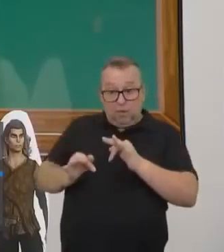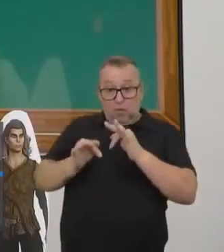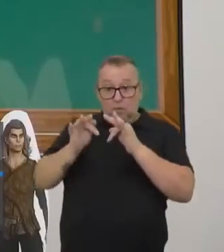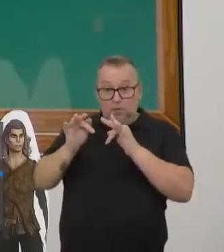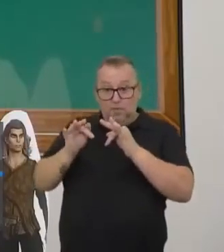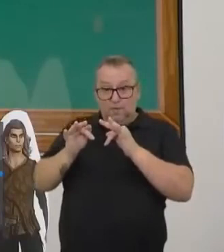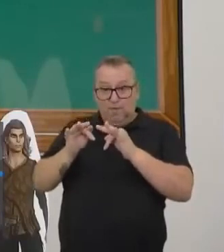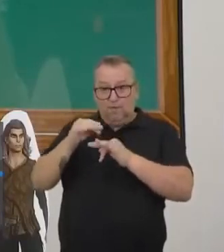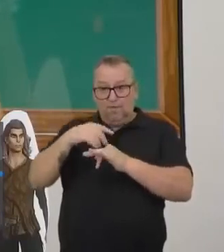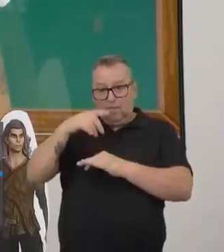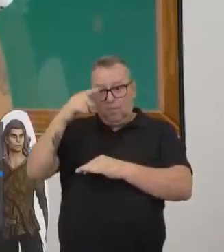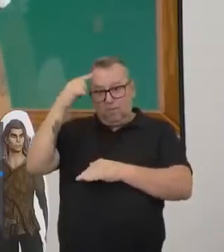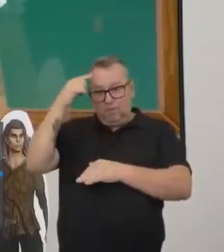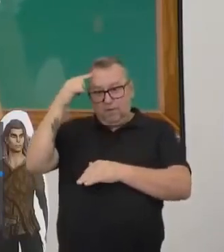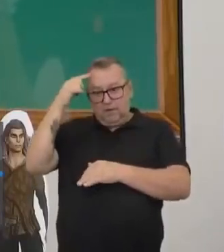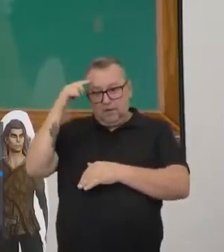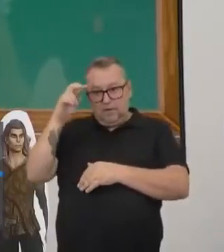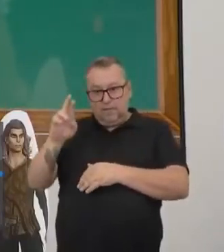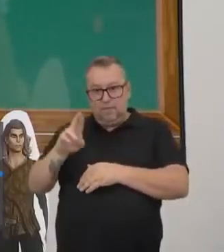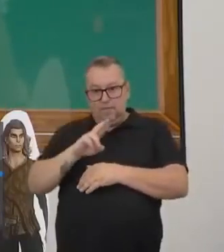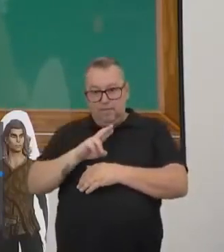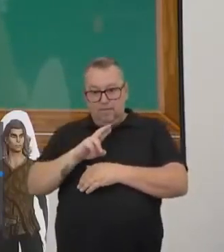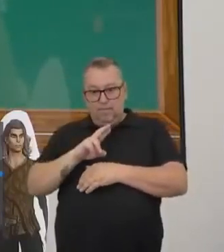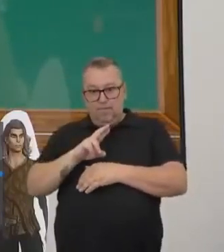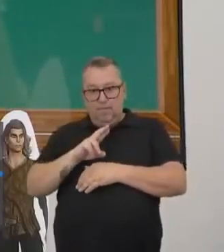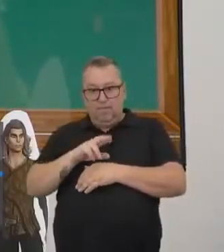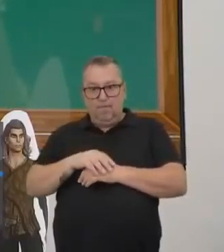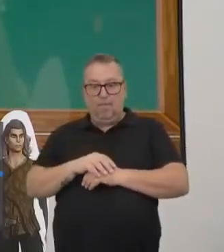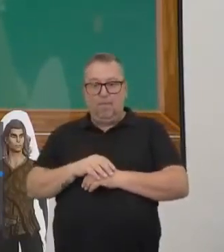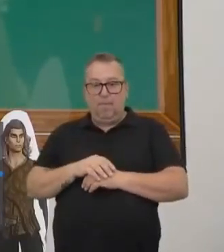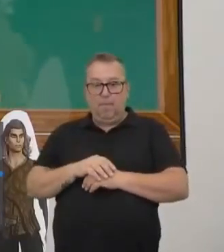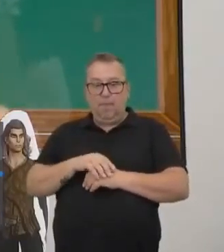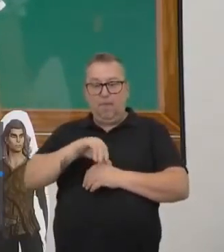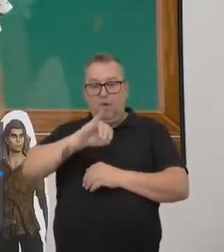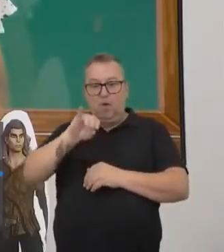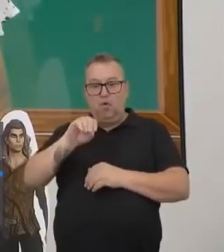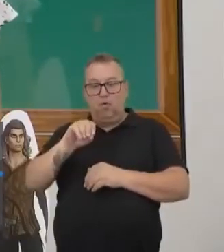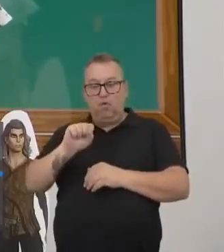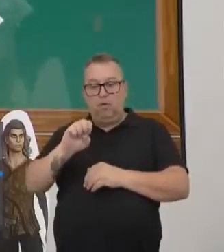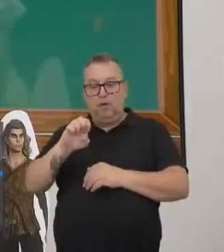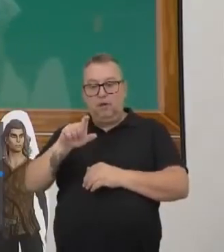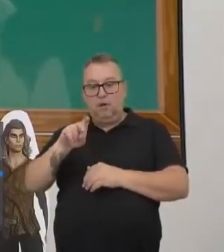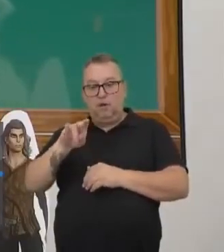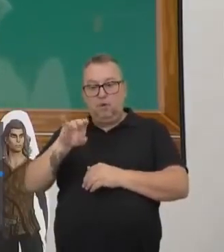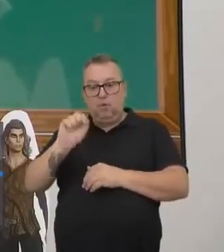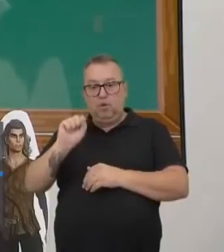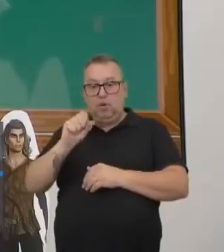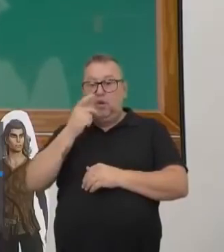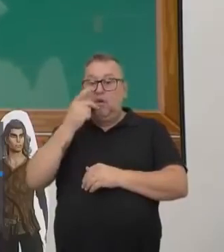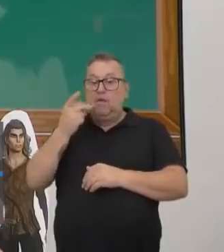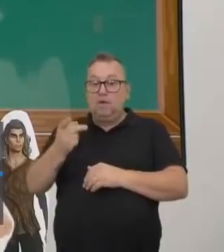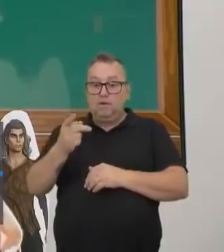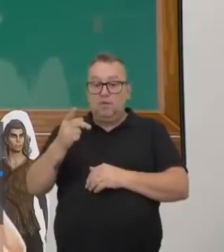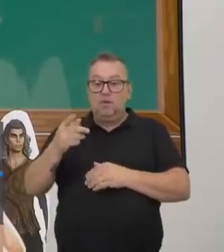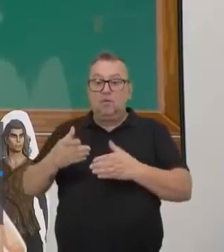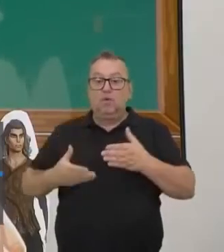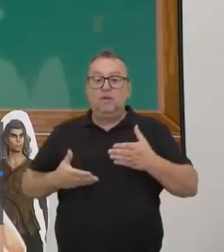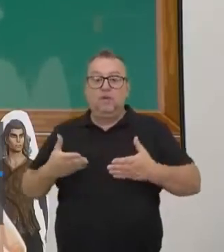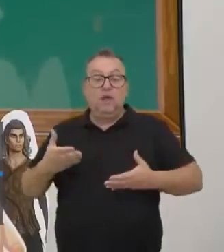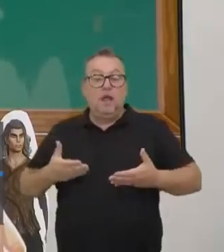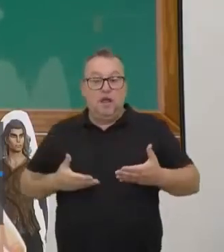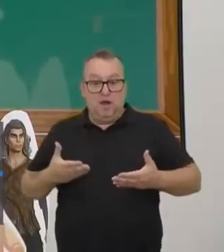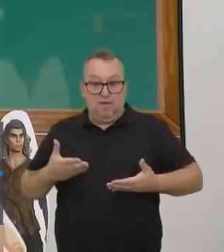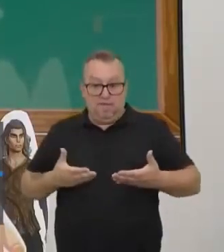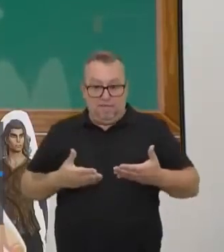Então vamos pensar aqui a resposta do pro José Luiz. Então ele está dizendo que os servos, ó, eu já vou começar a movimentar aqui